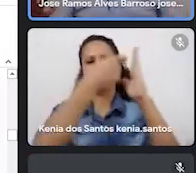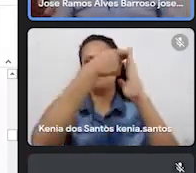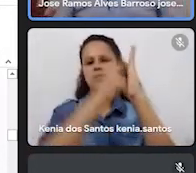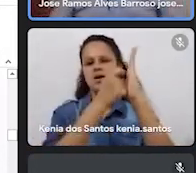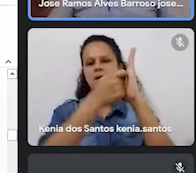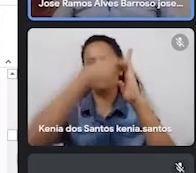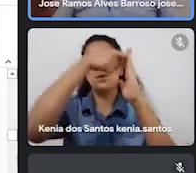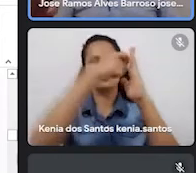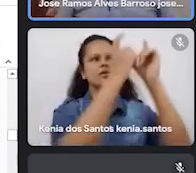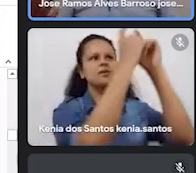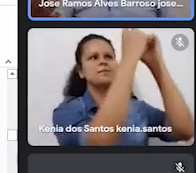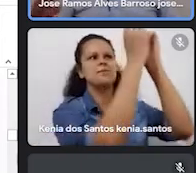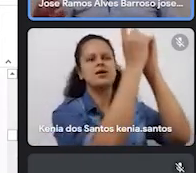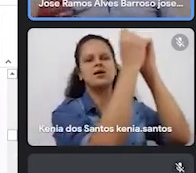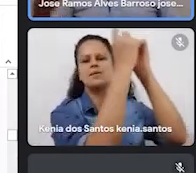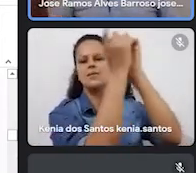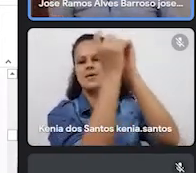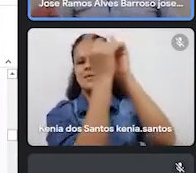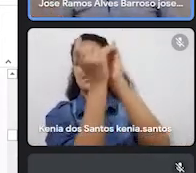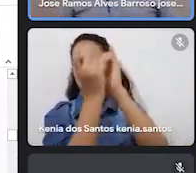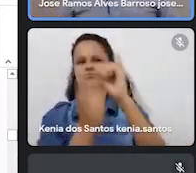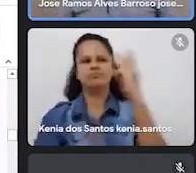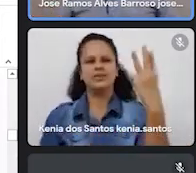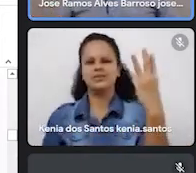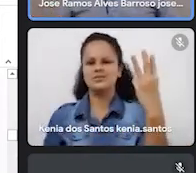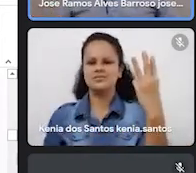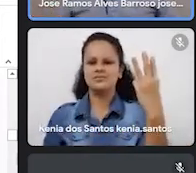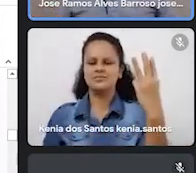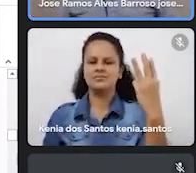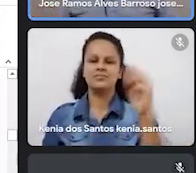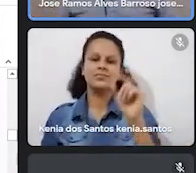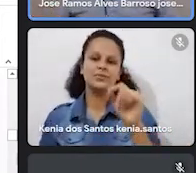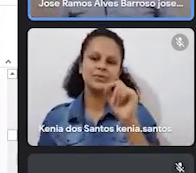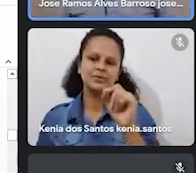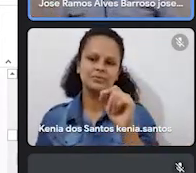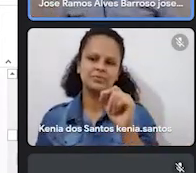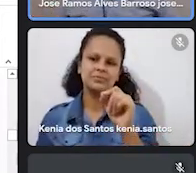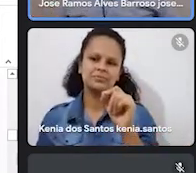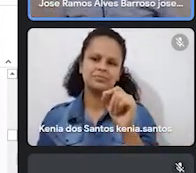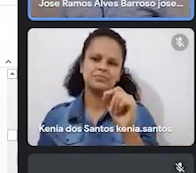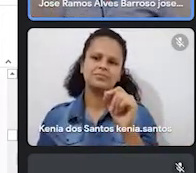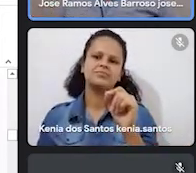chaves, 3 circuitos, já é